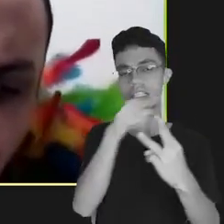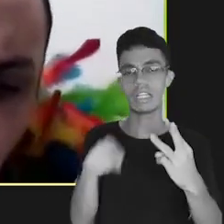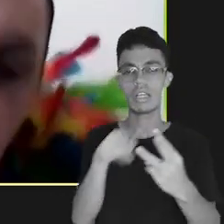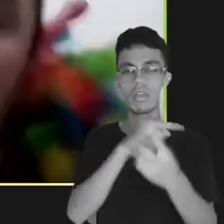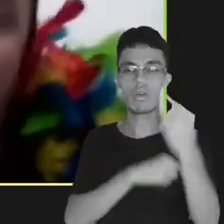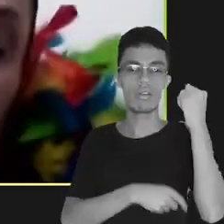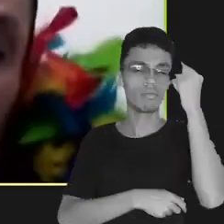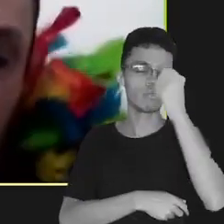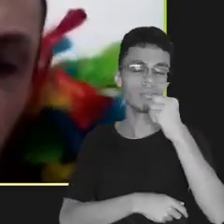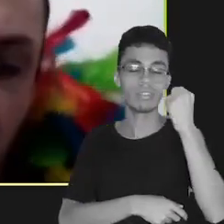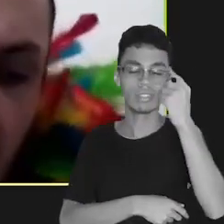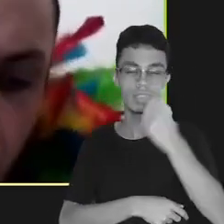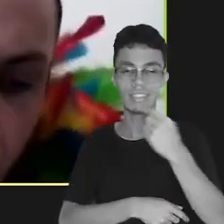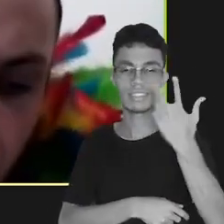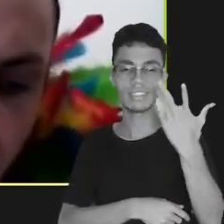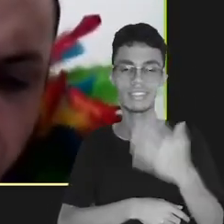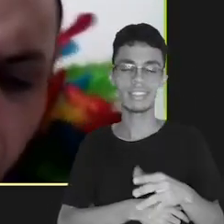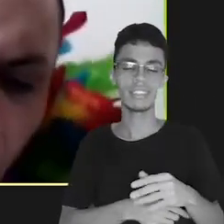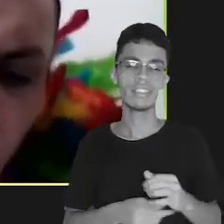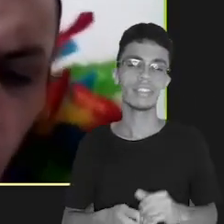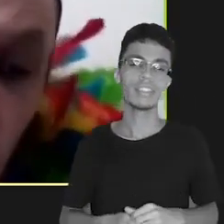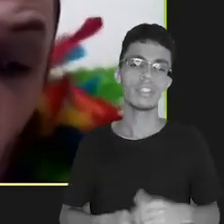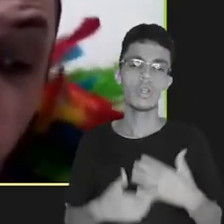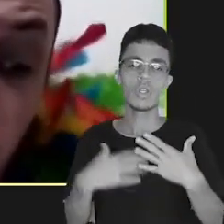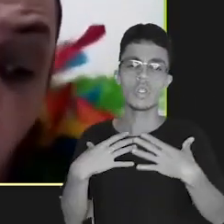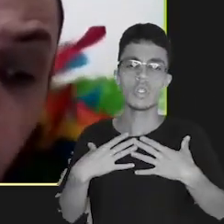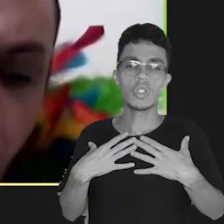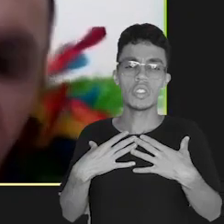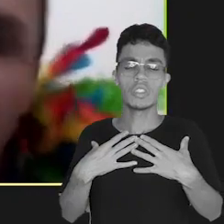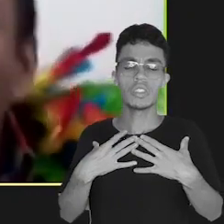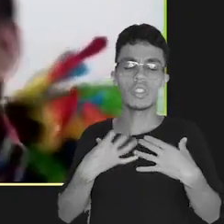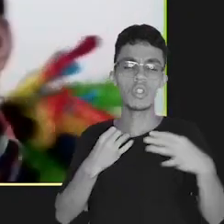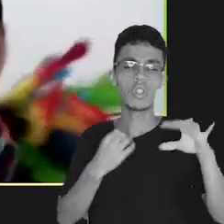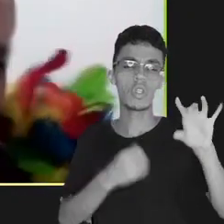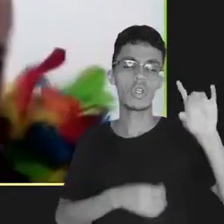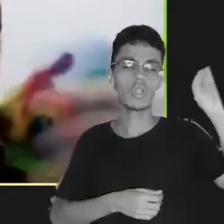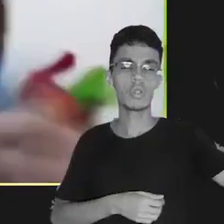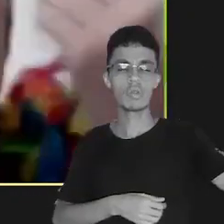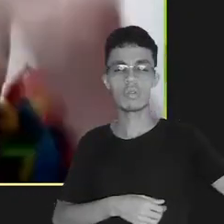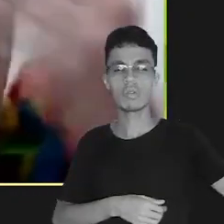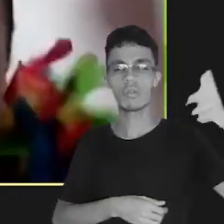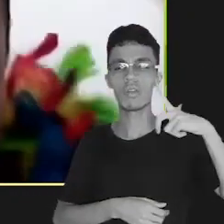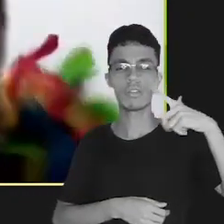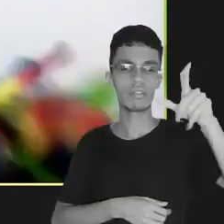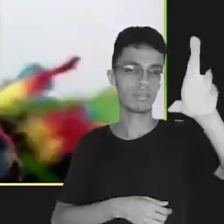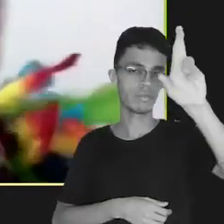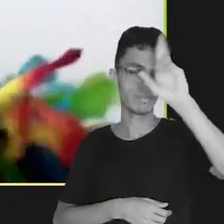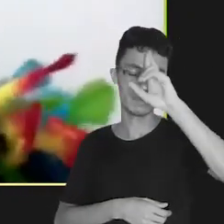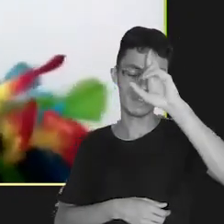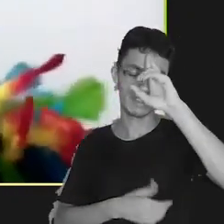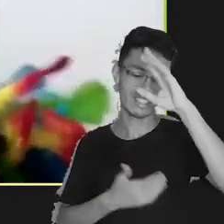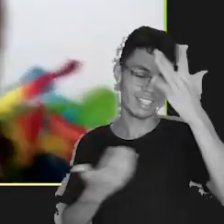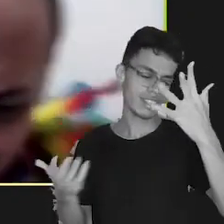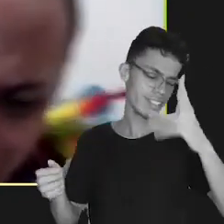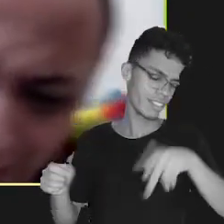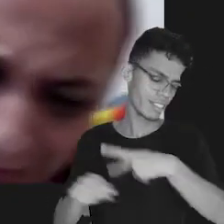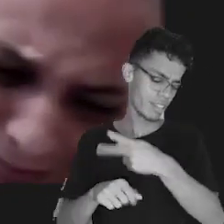olhos. E o peito era tão claro, branco de sol do meio-dia. Que presente!